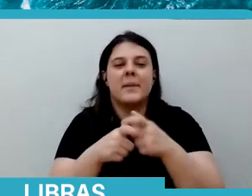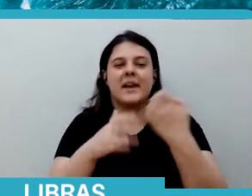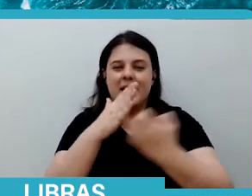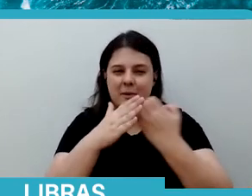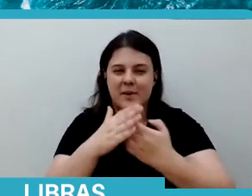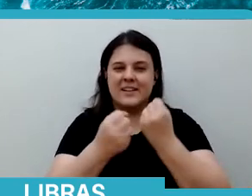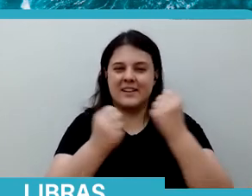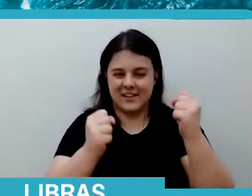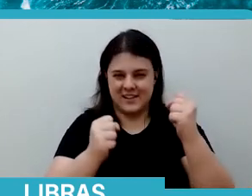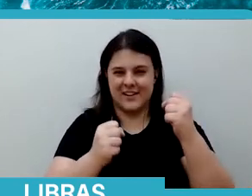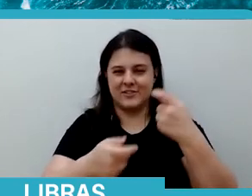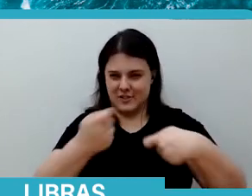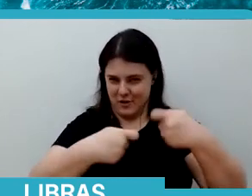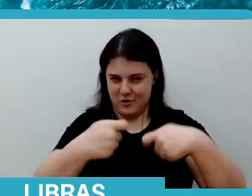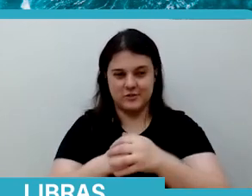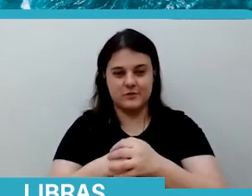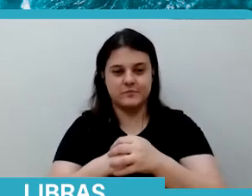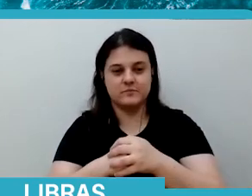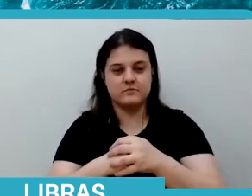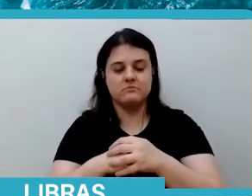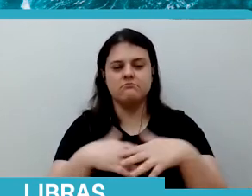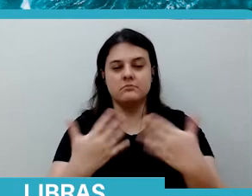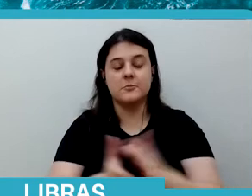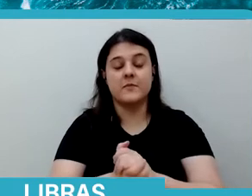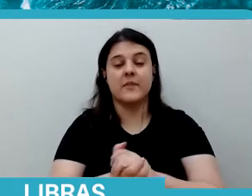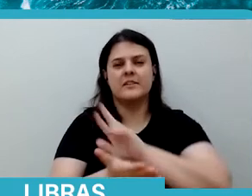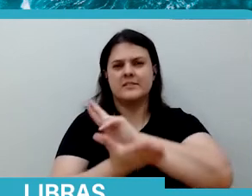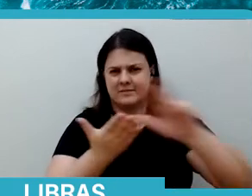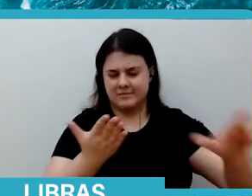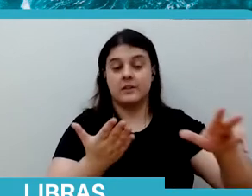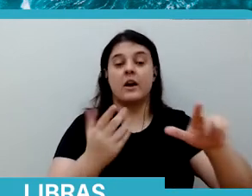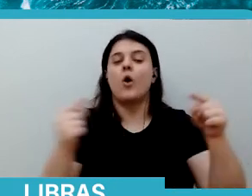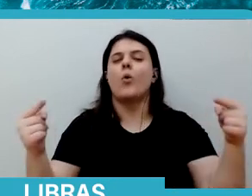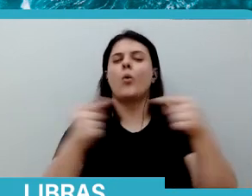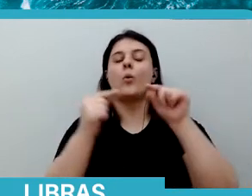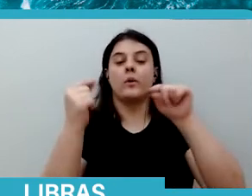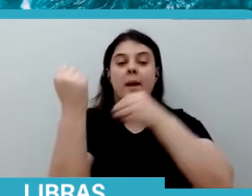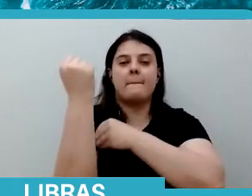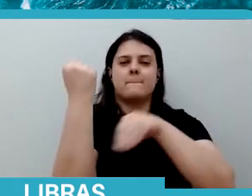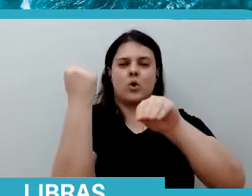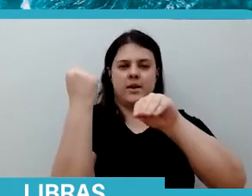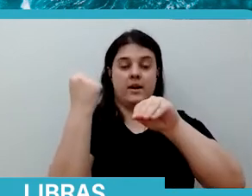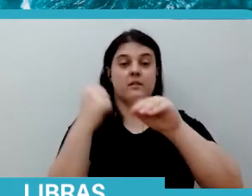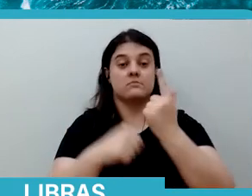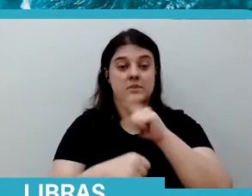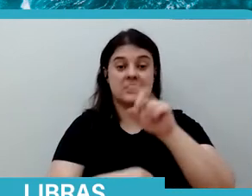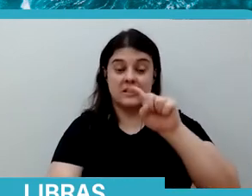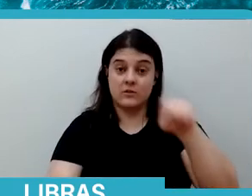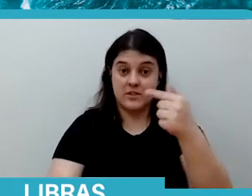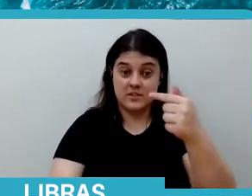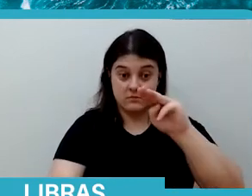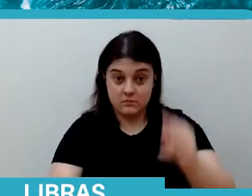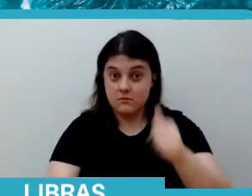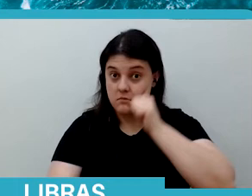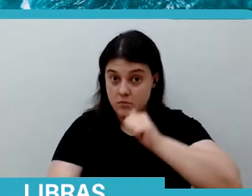Pequenas Empresas Grandes Negócios é empoderar na identificamos que é de 5,7